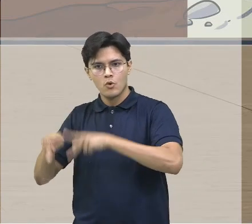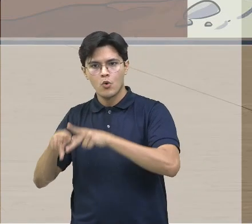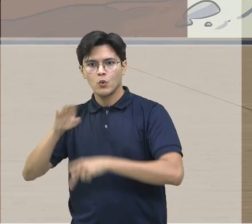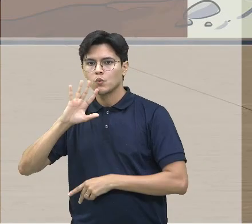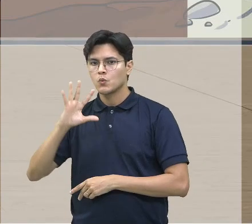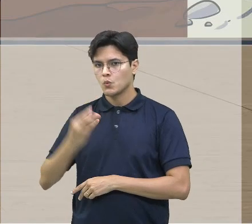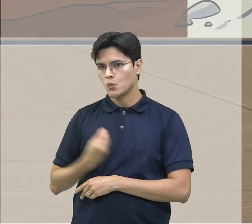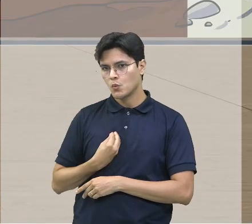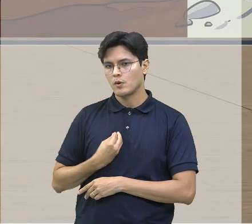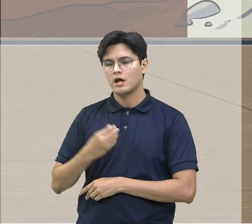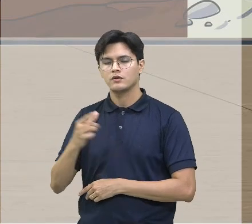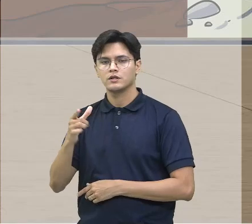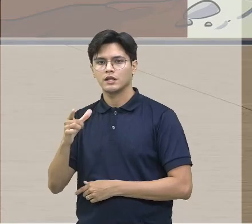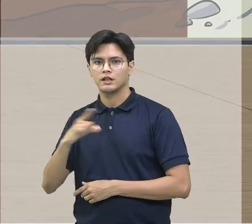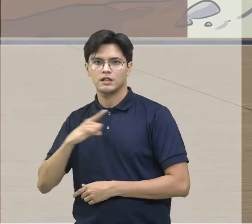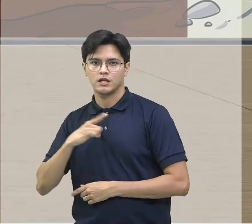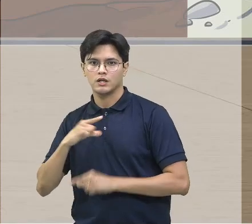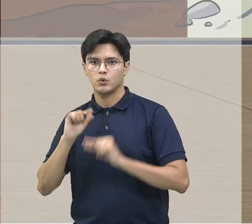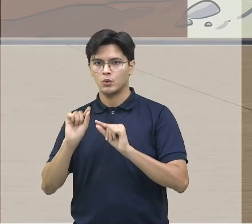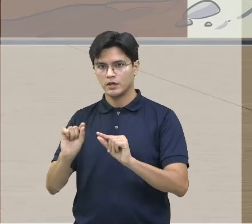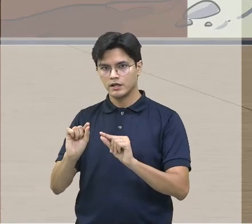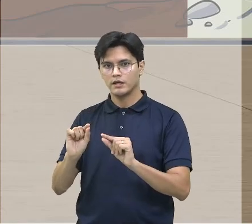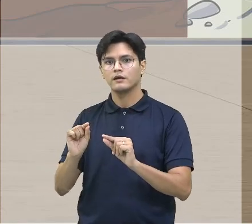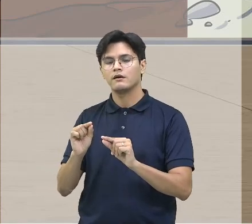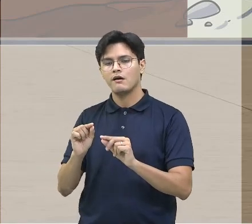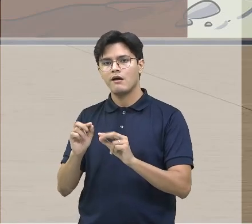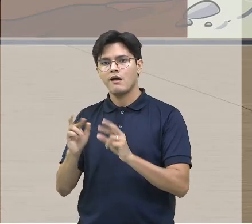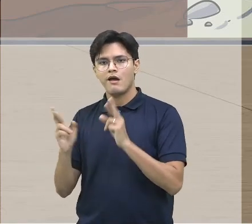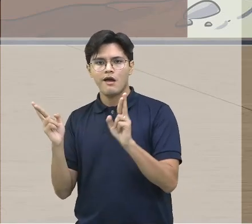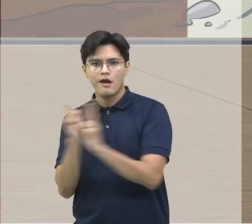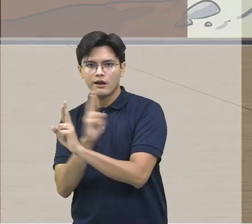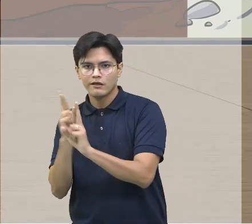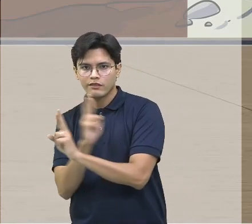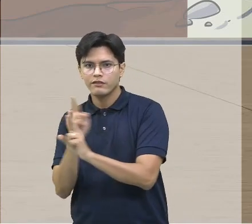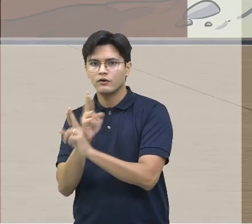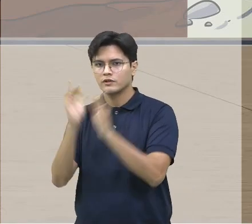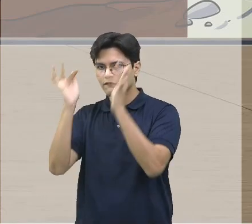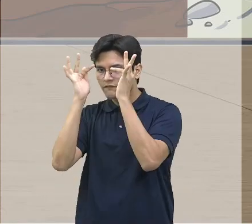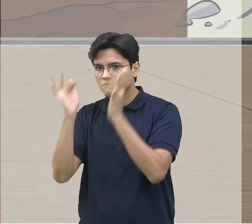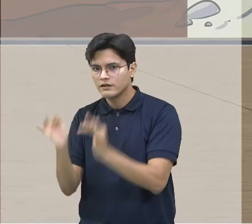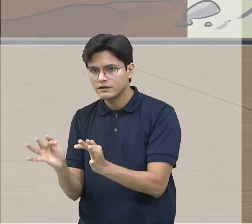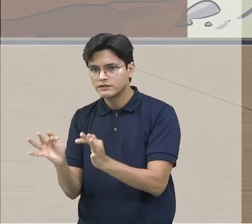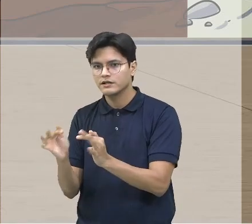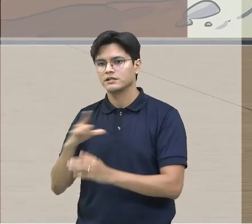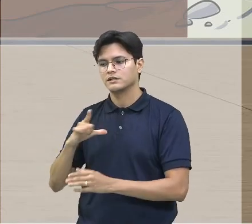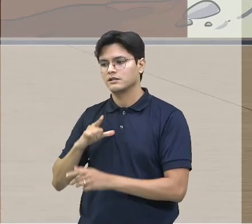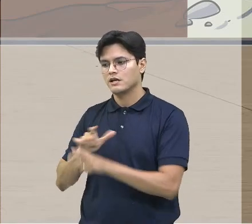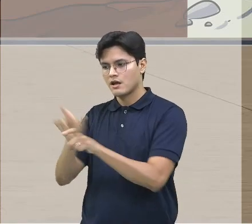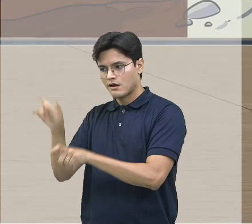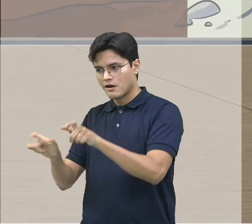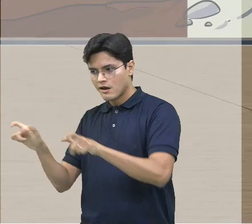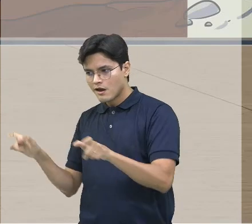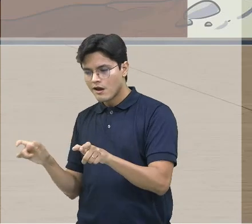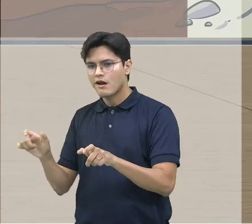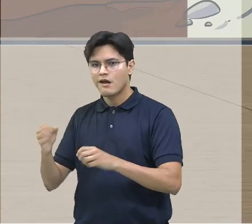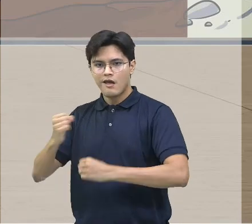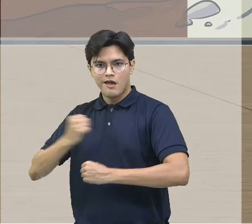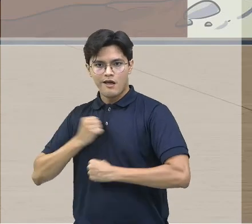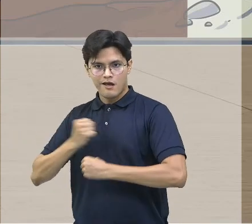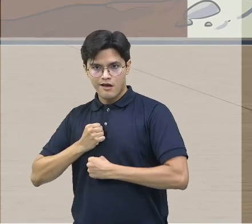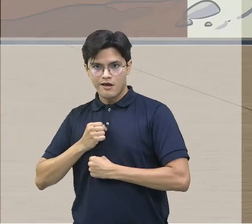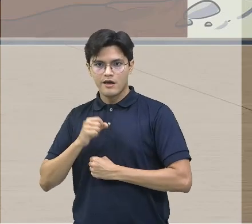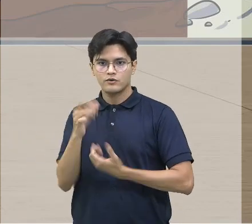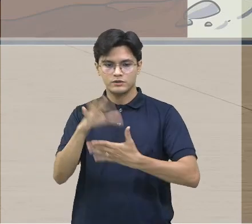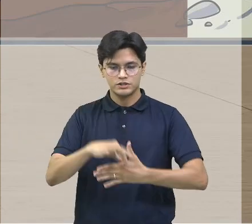entre guerreiros e líderes, ou seja, a questão do comitatus era o termo utilizado.